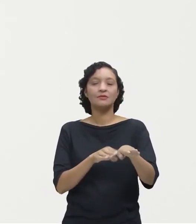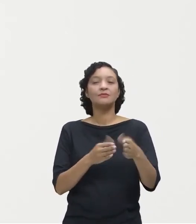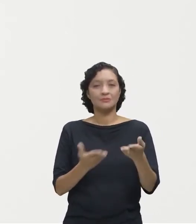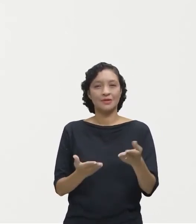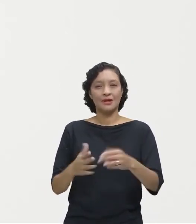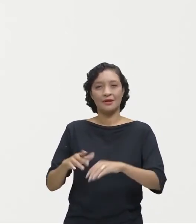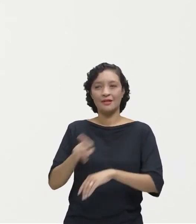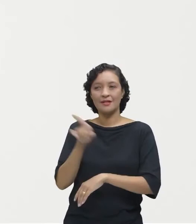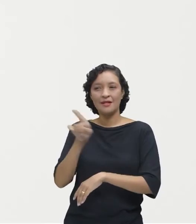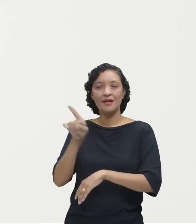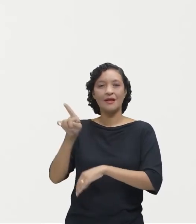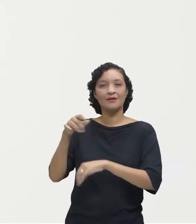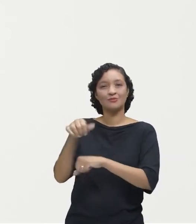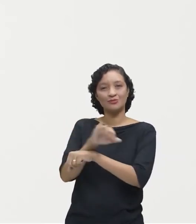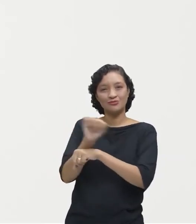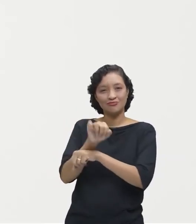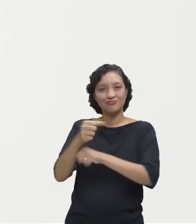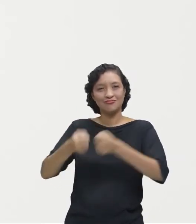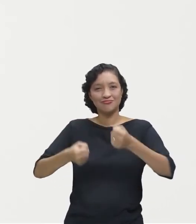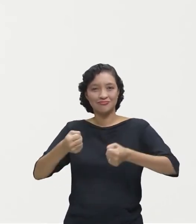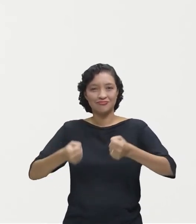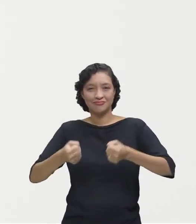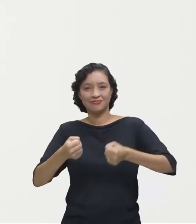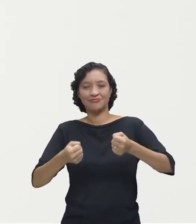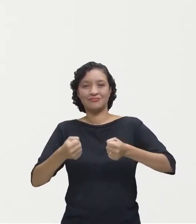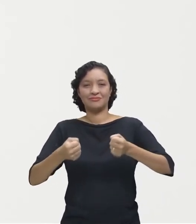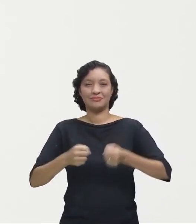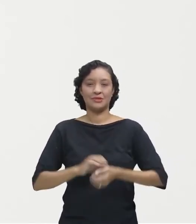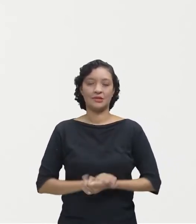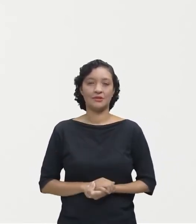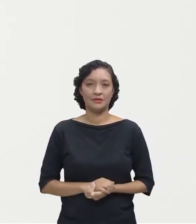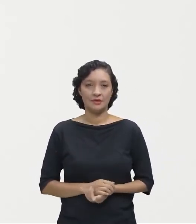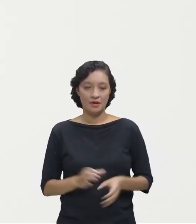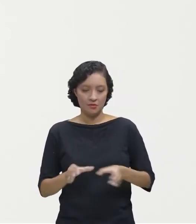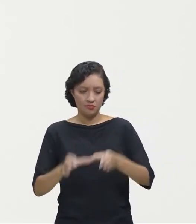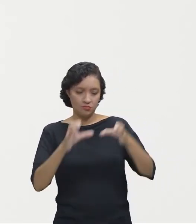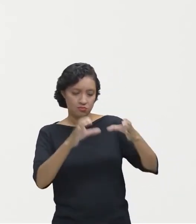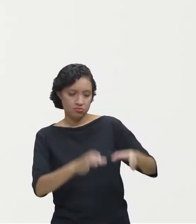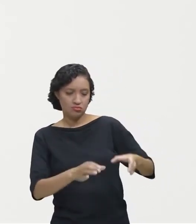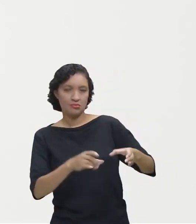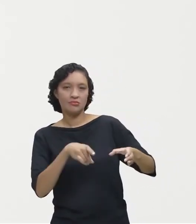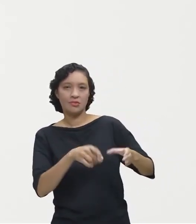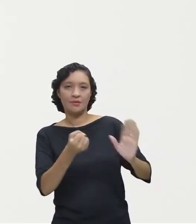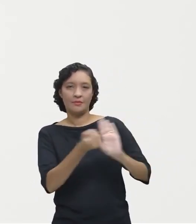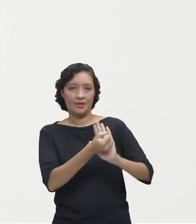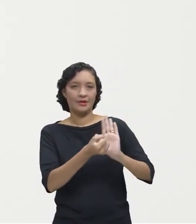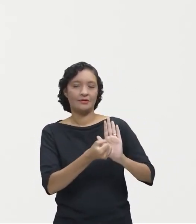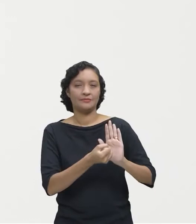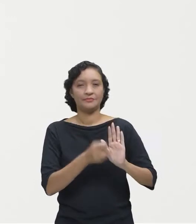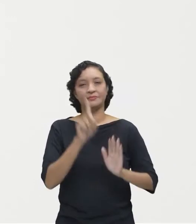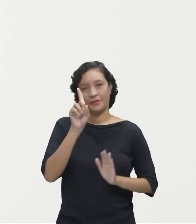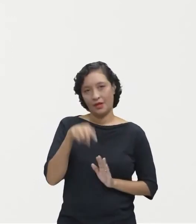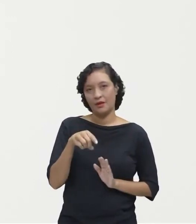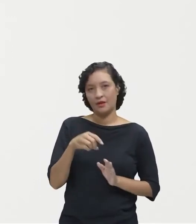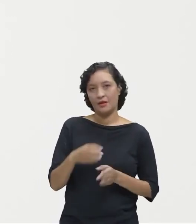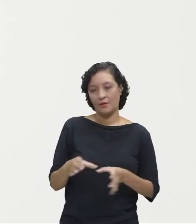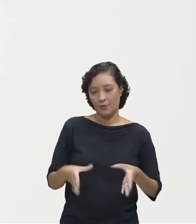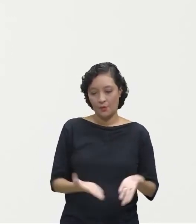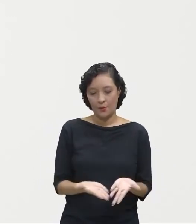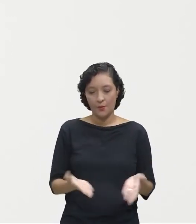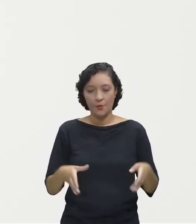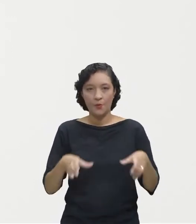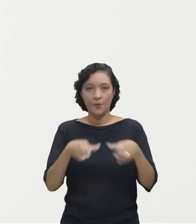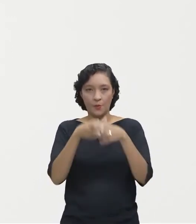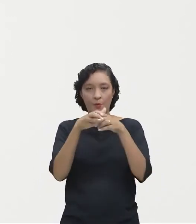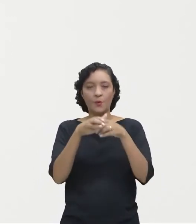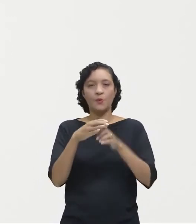os carros passam, né? E coloca lá para identificar alguma coisa. É um cone de